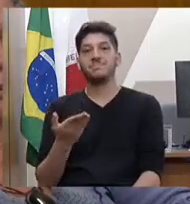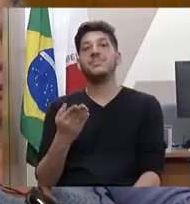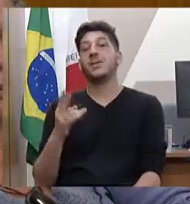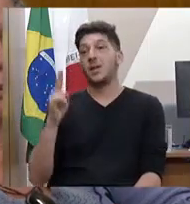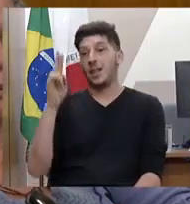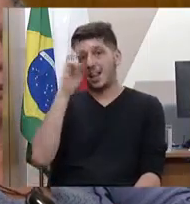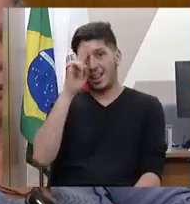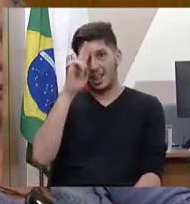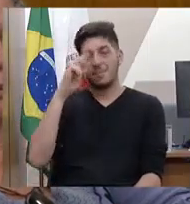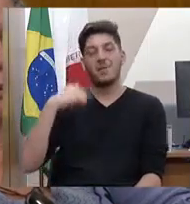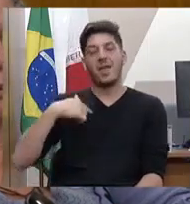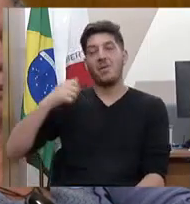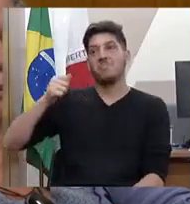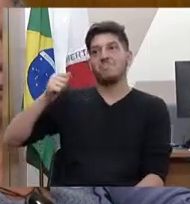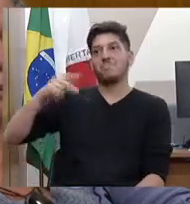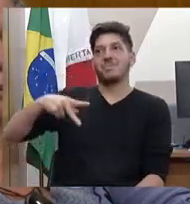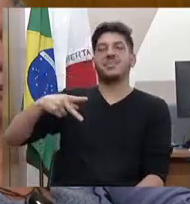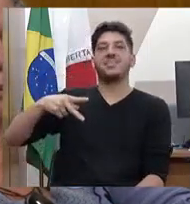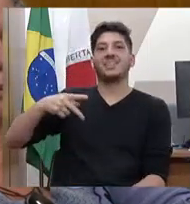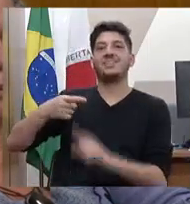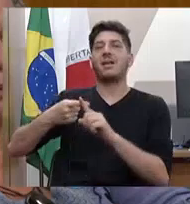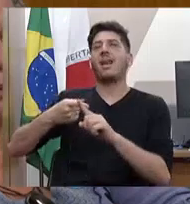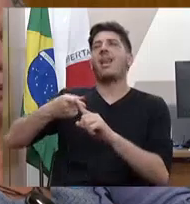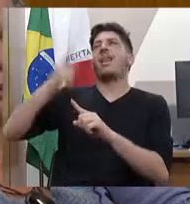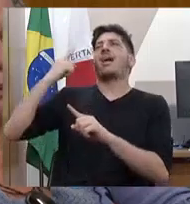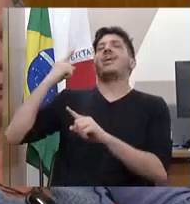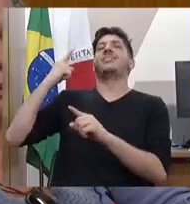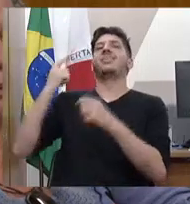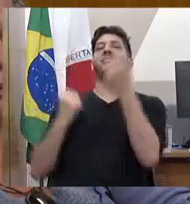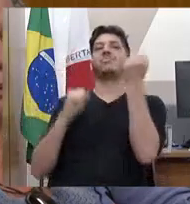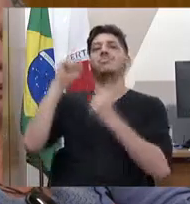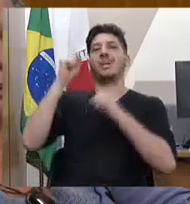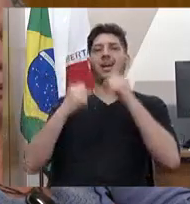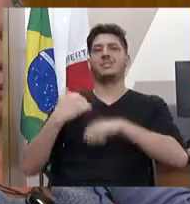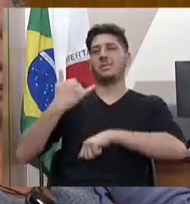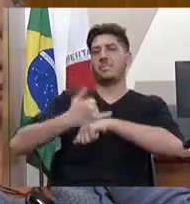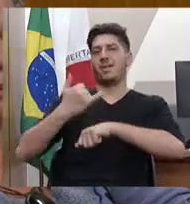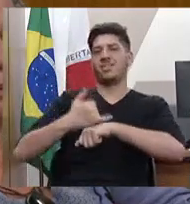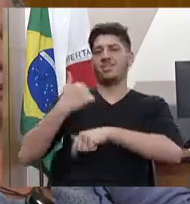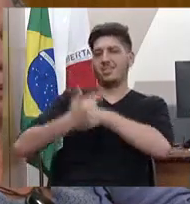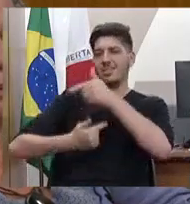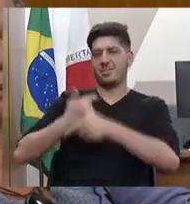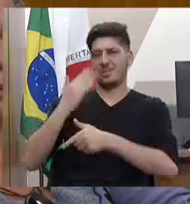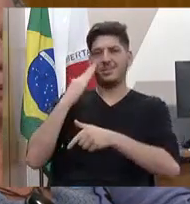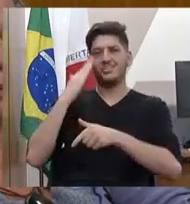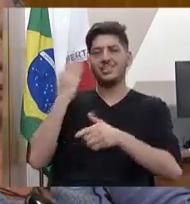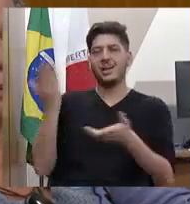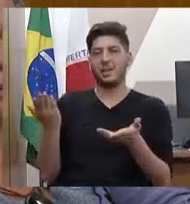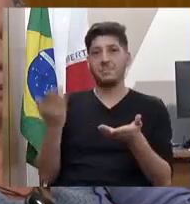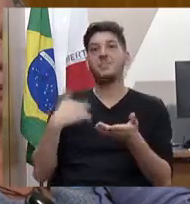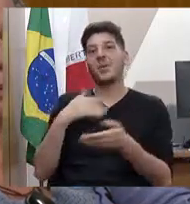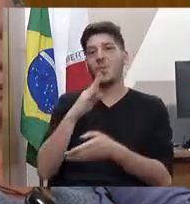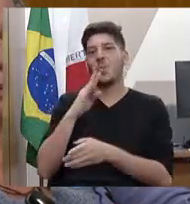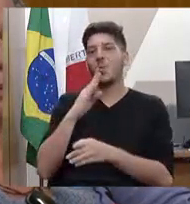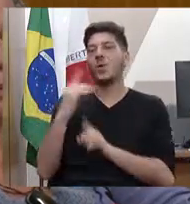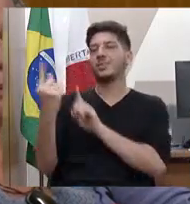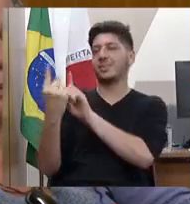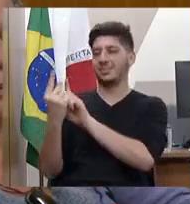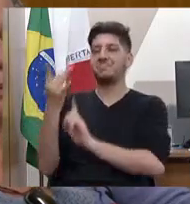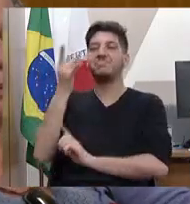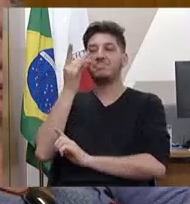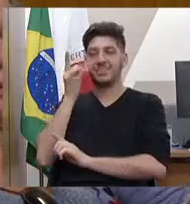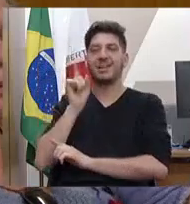me aposentei na categoria Metalúrgica né eu conheci dessas datas né Marta